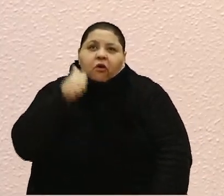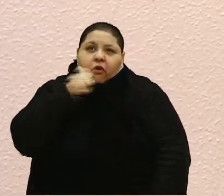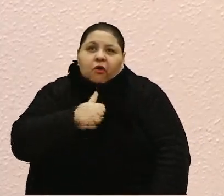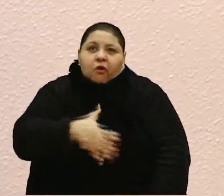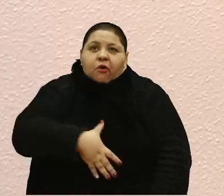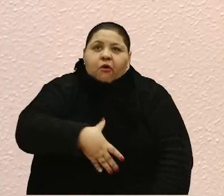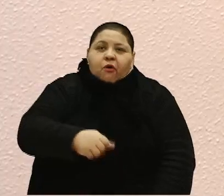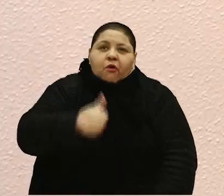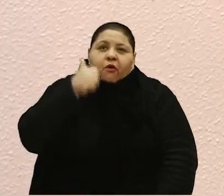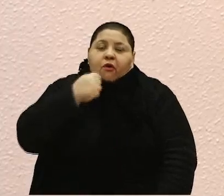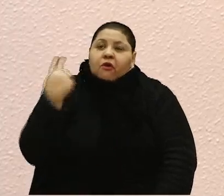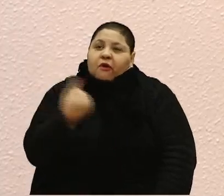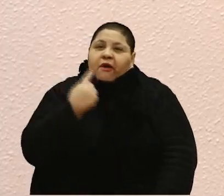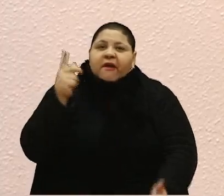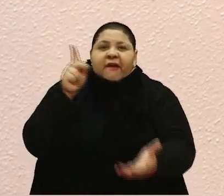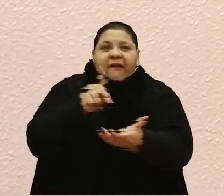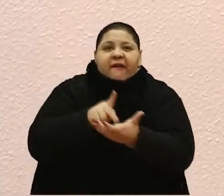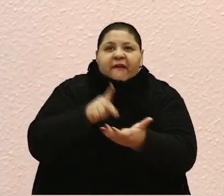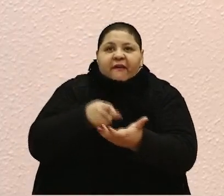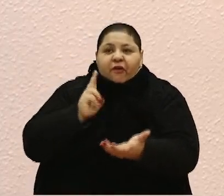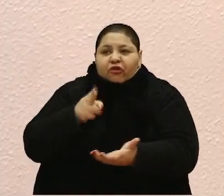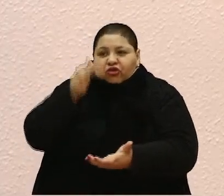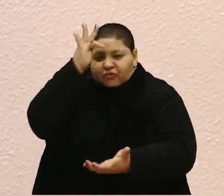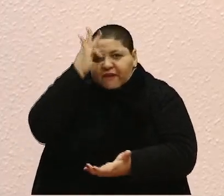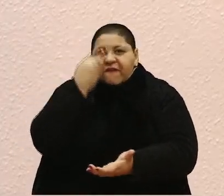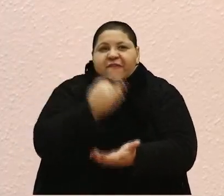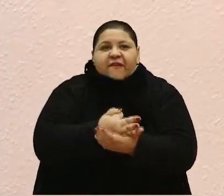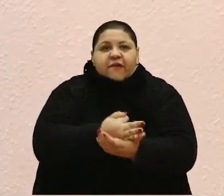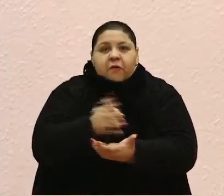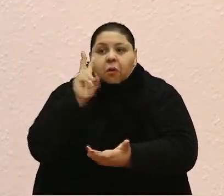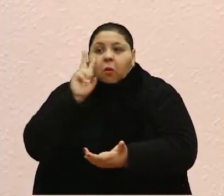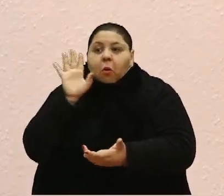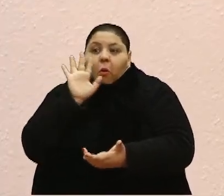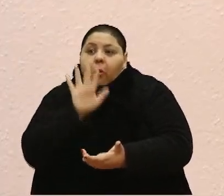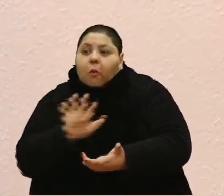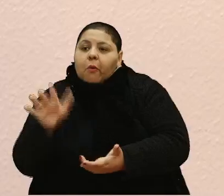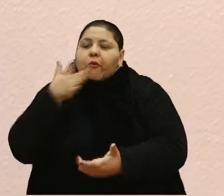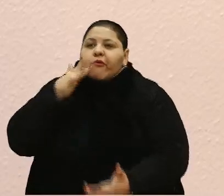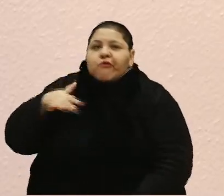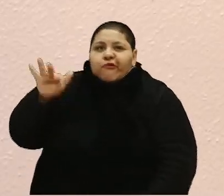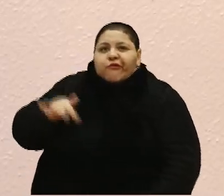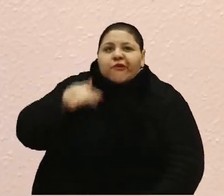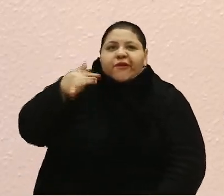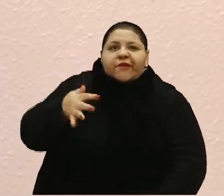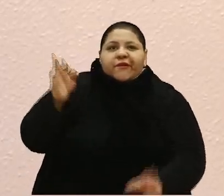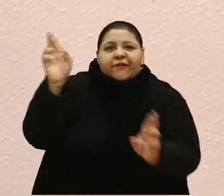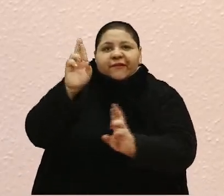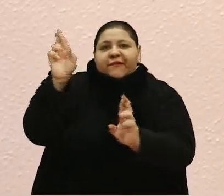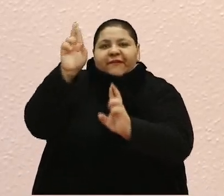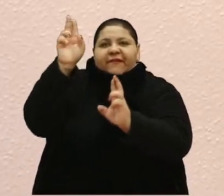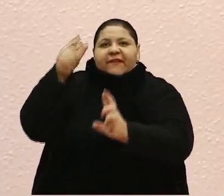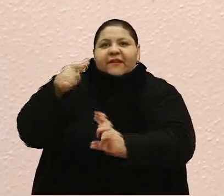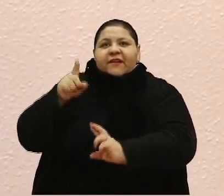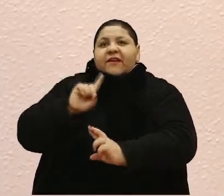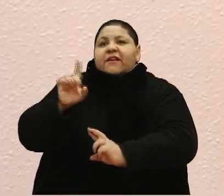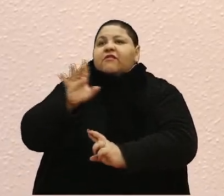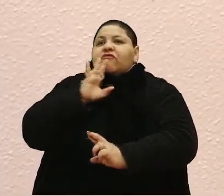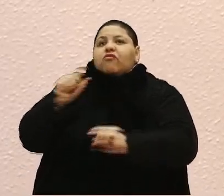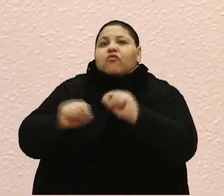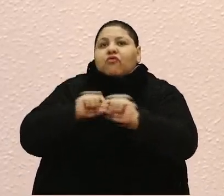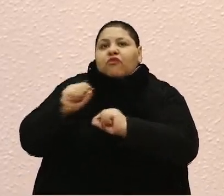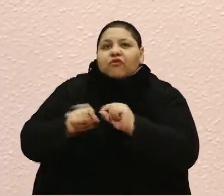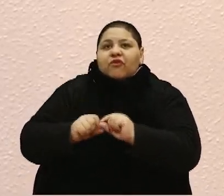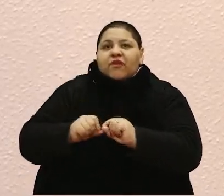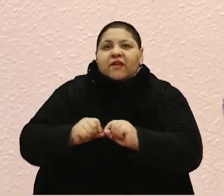a única verdade universal que mantém a fé. Olha as crianças, que é o futuro e a esperança, que ainda não conhece o que é